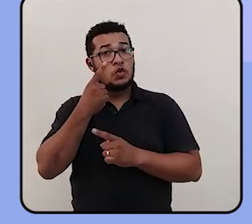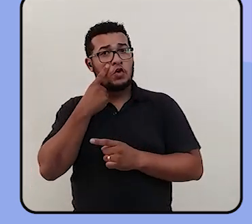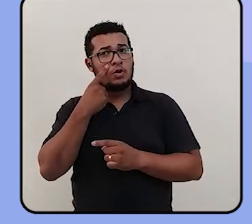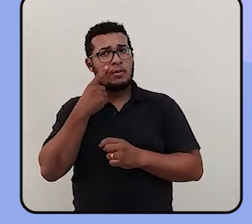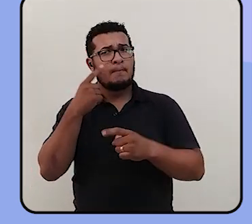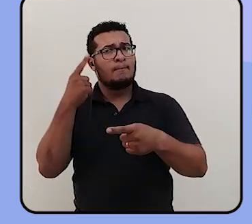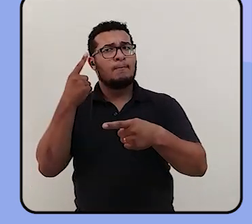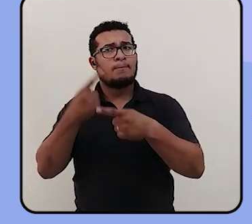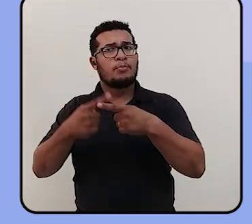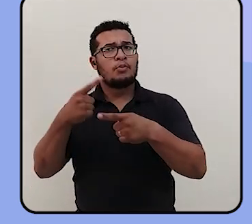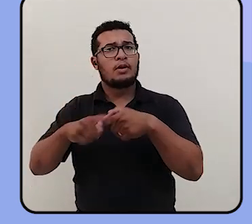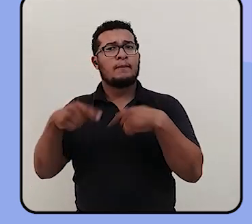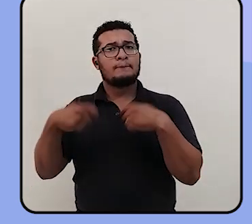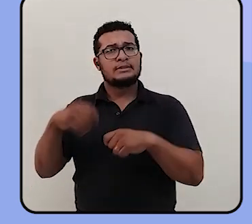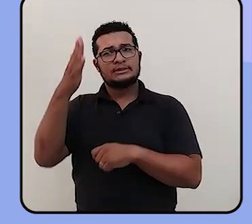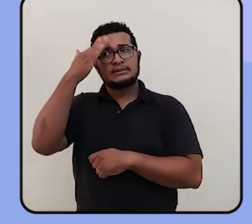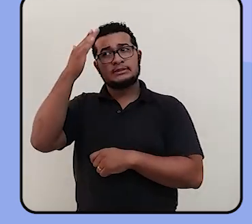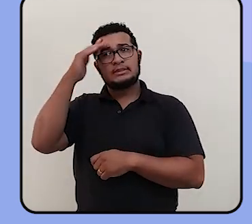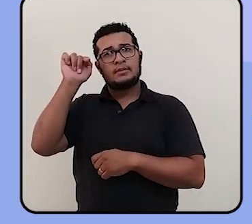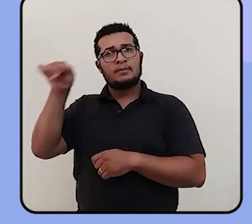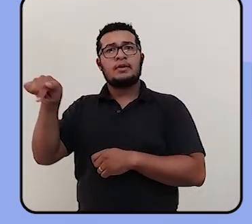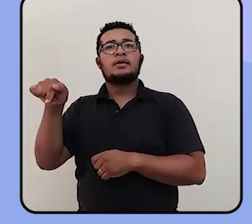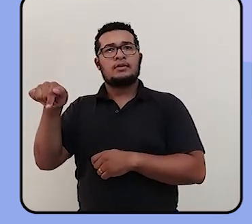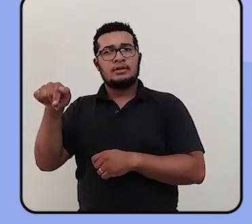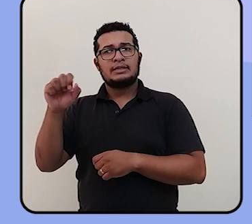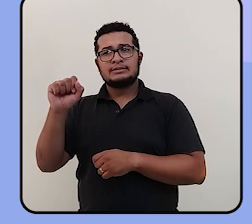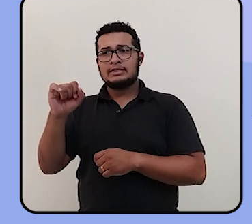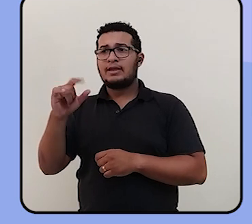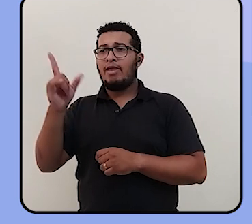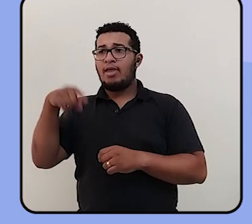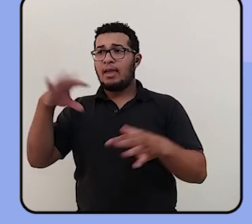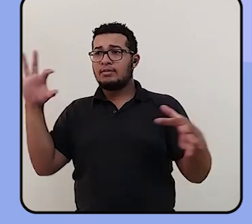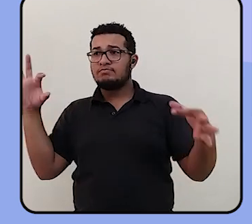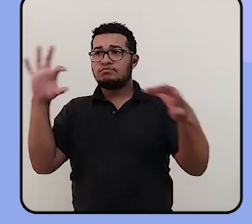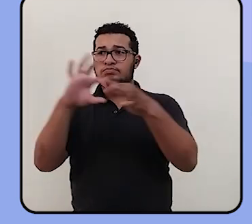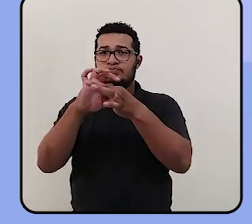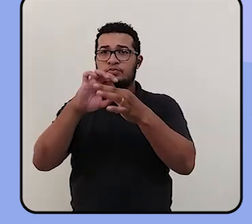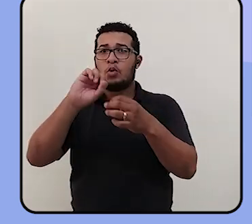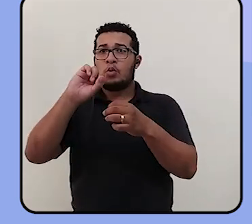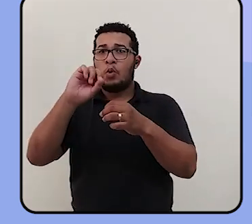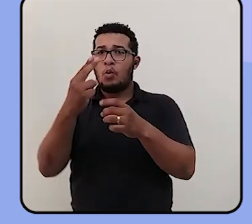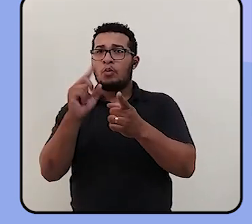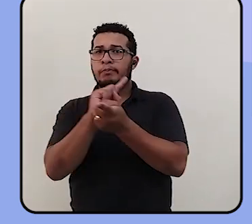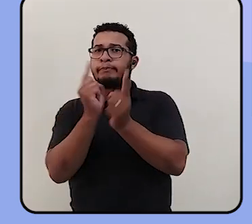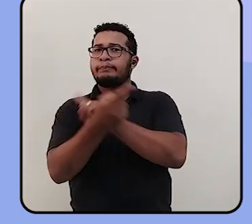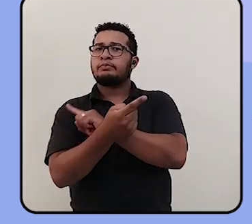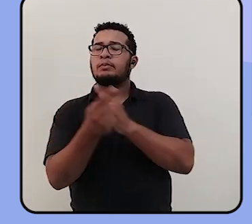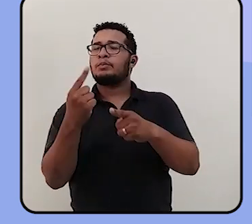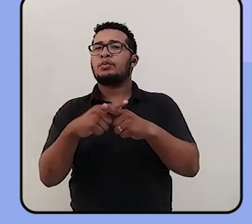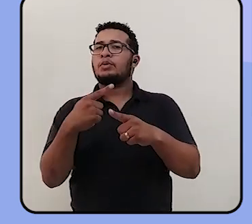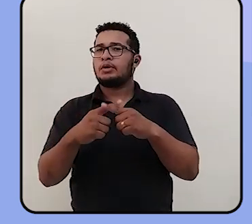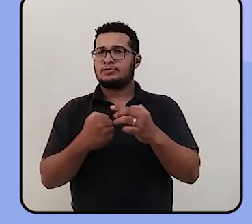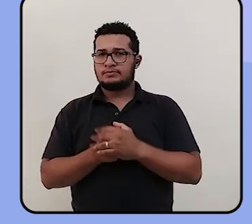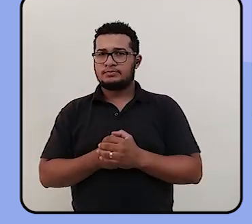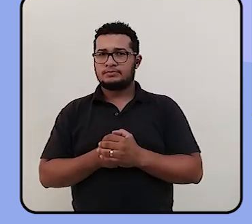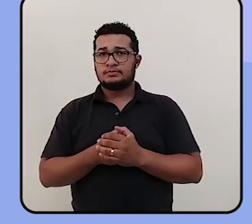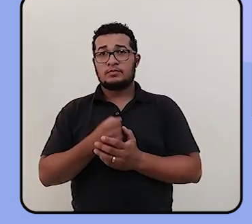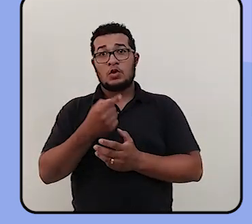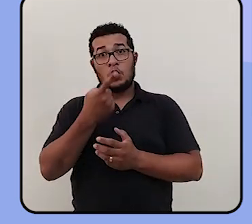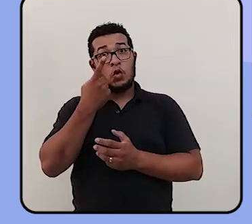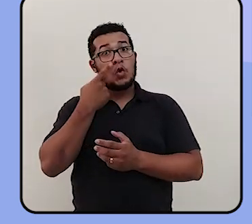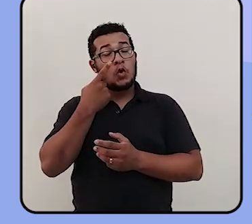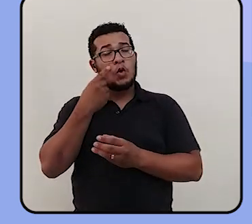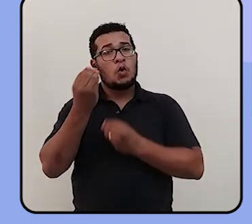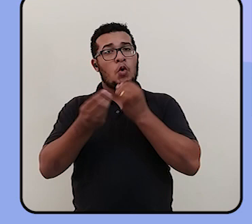liga no porquê que você precisa saber se as grandezas são direta ou inversamente proporcionais. Como é que você